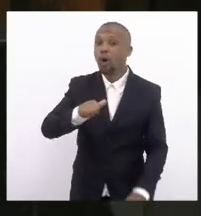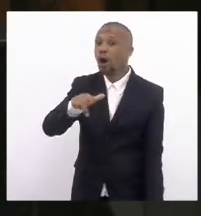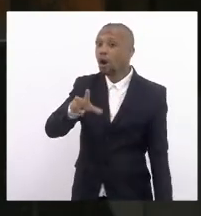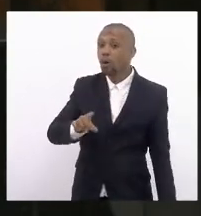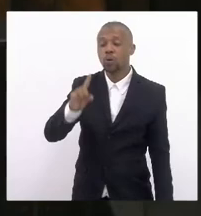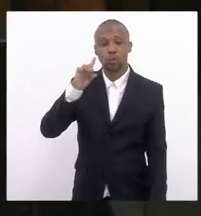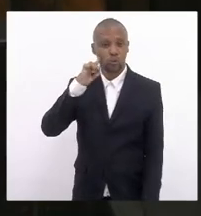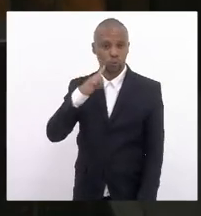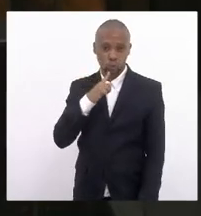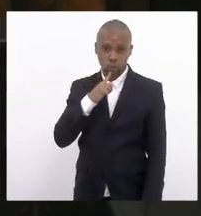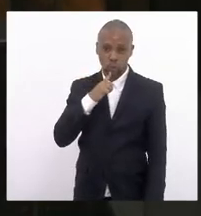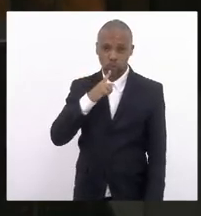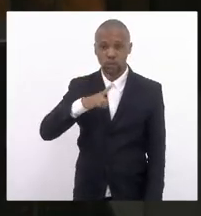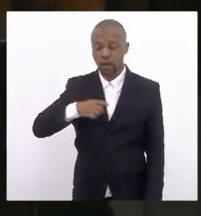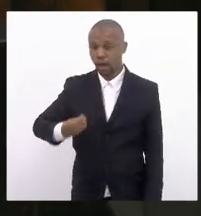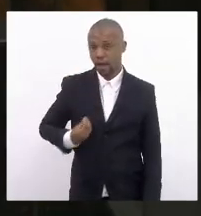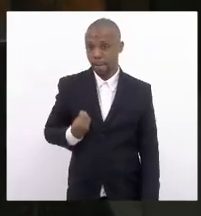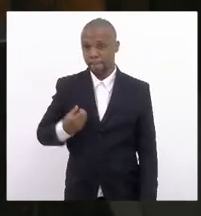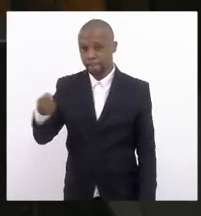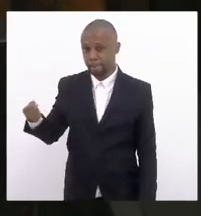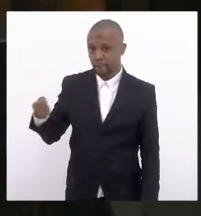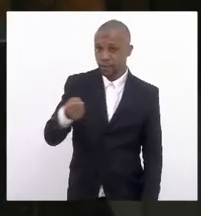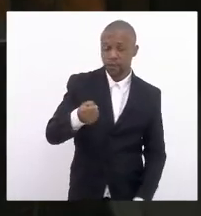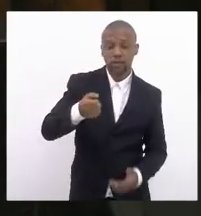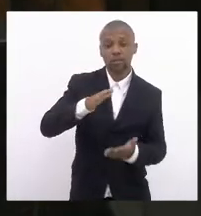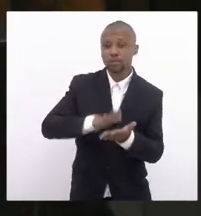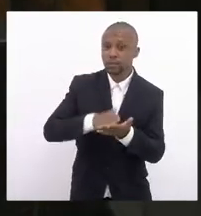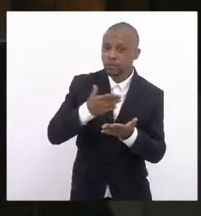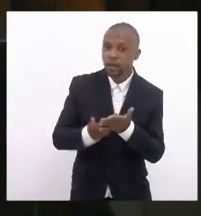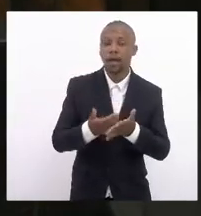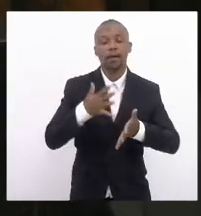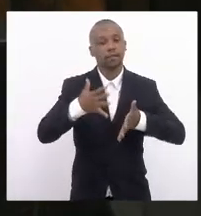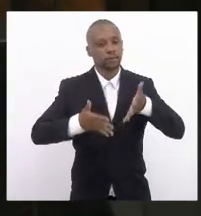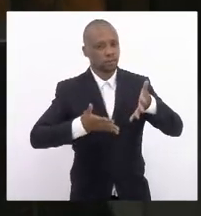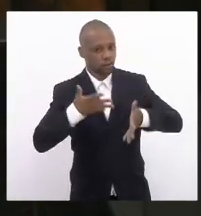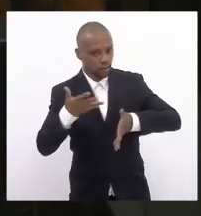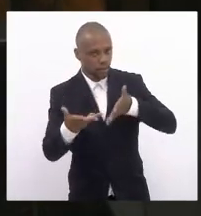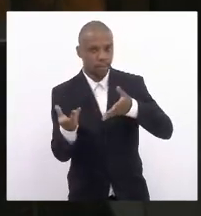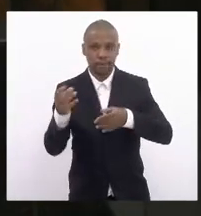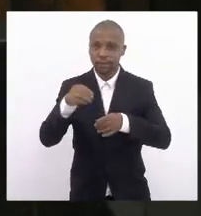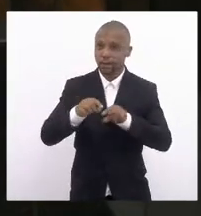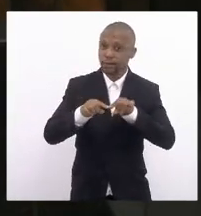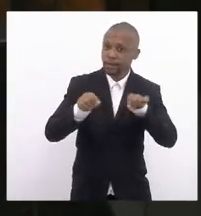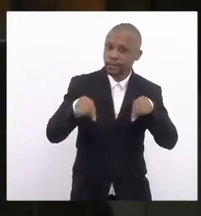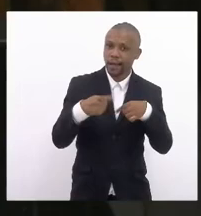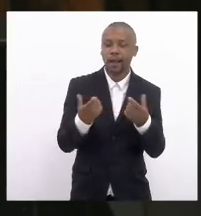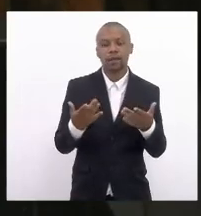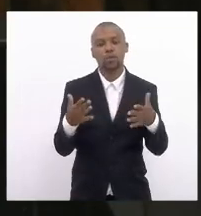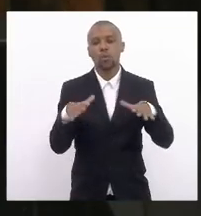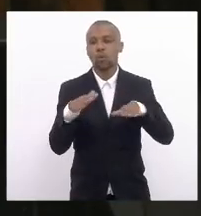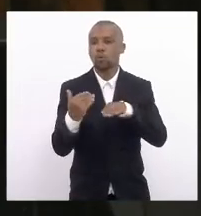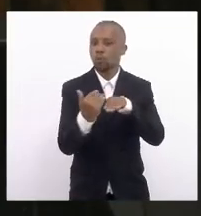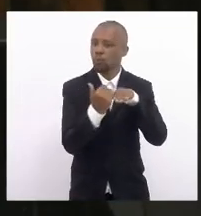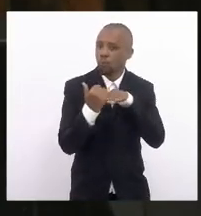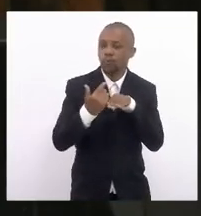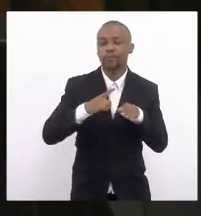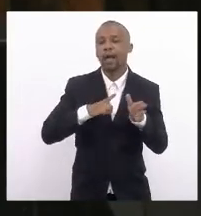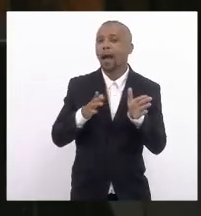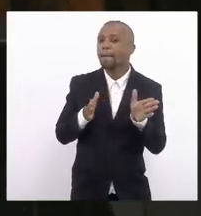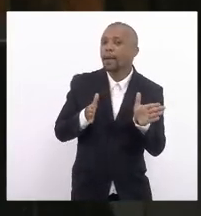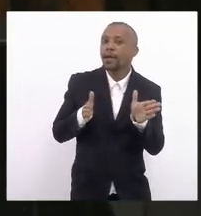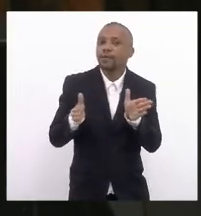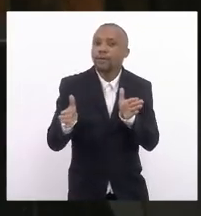a presença de profissionais intérpretes de Libras nas salas inclusivas, que fazem a chamada